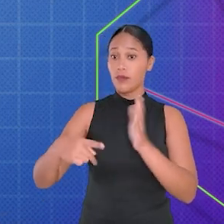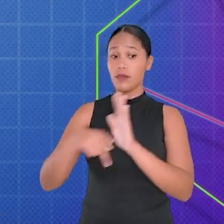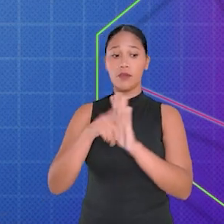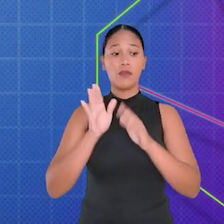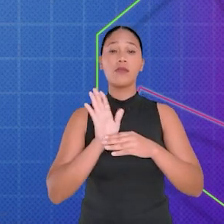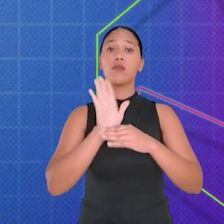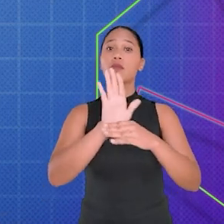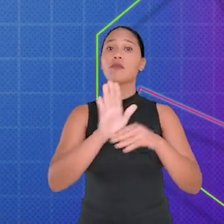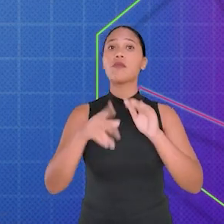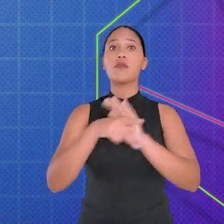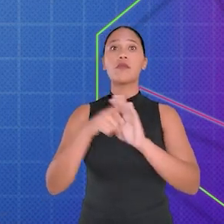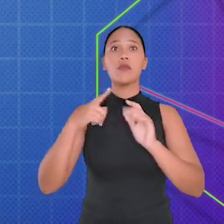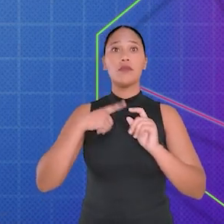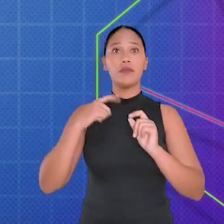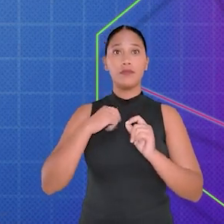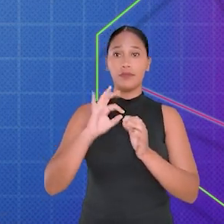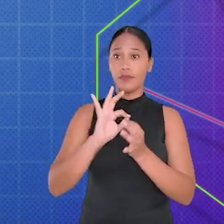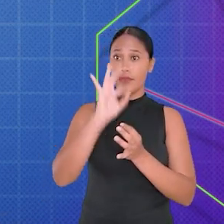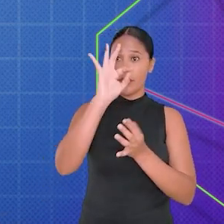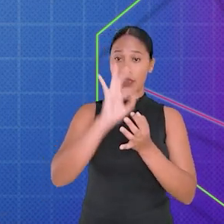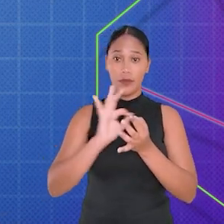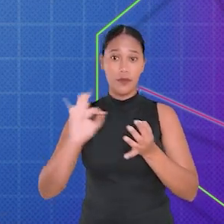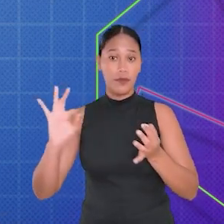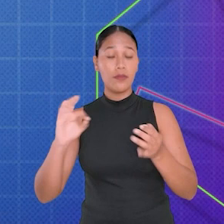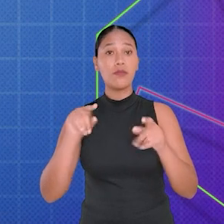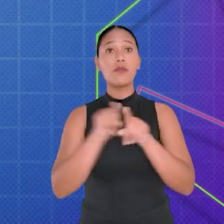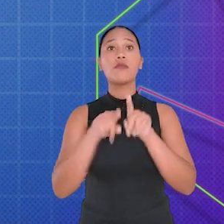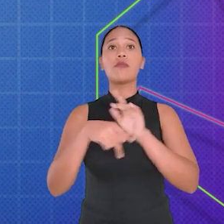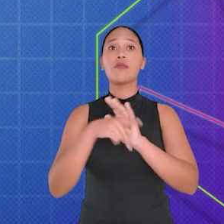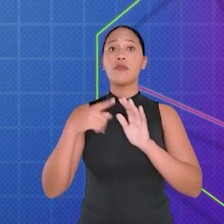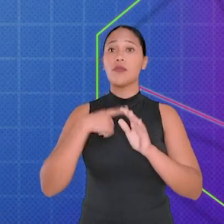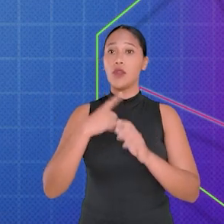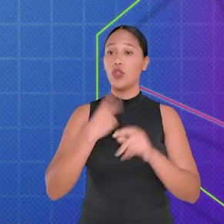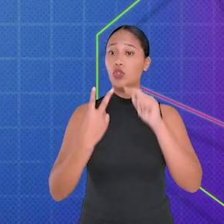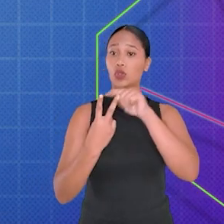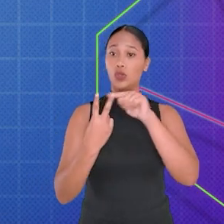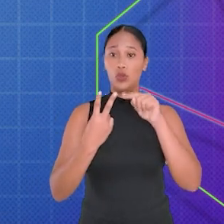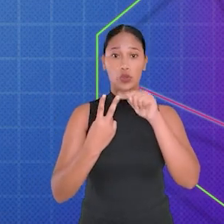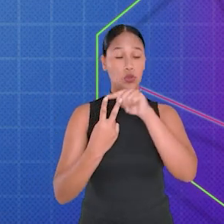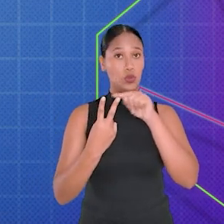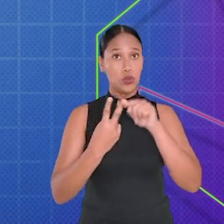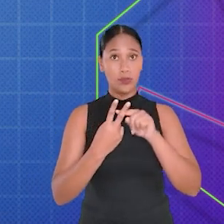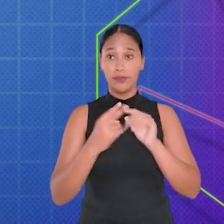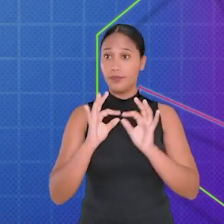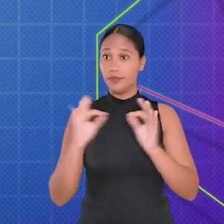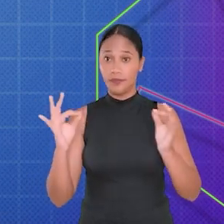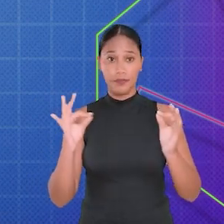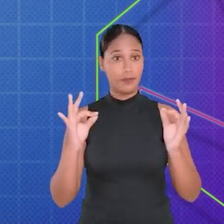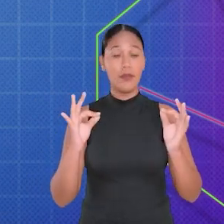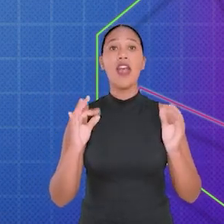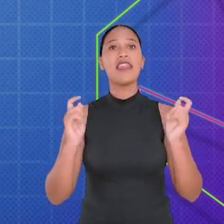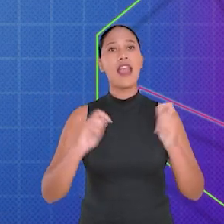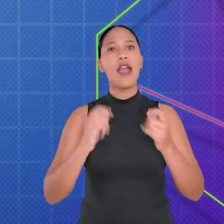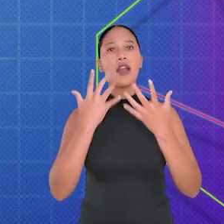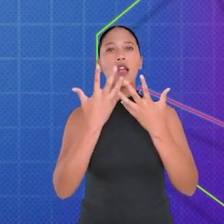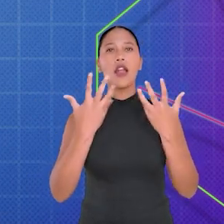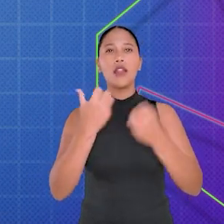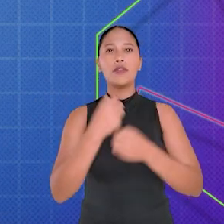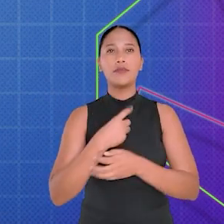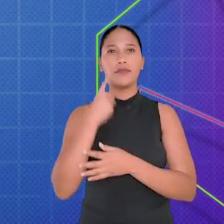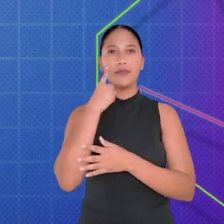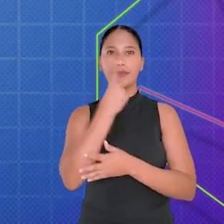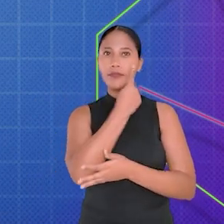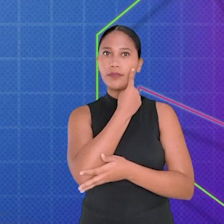gráfica. Por exemplo, um design que apresenta um objeto centralizado em relação a uma linha imaginária que divide a composição entre duas partes